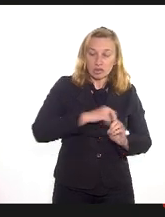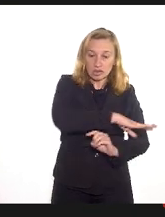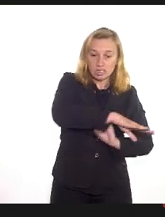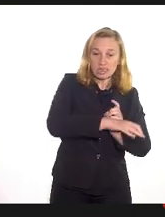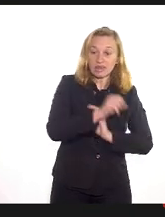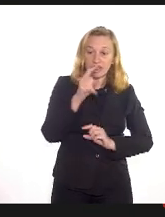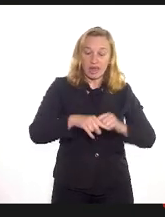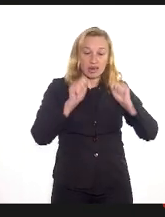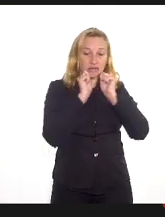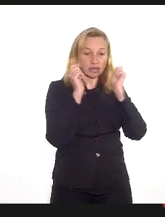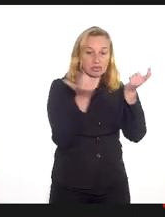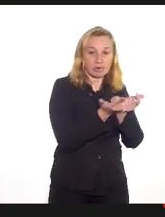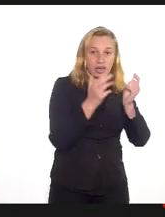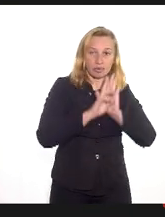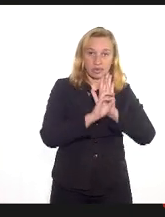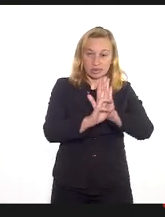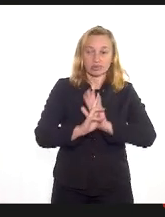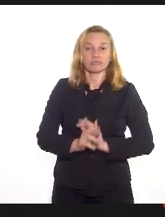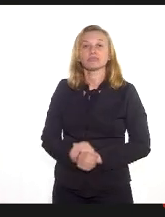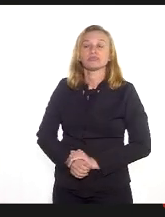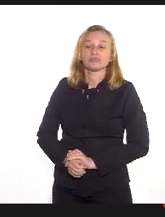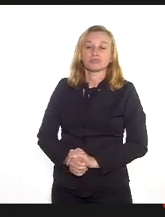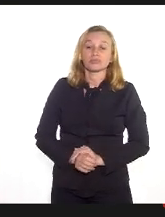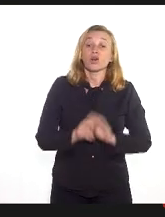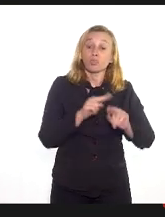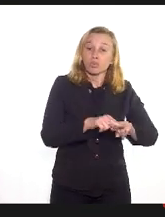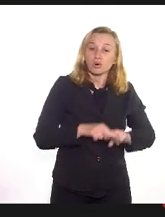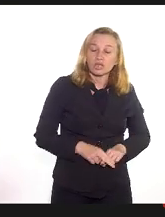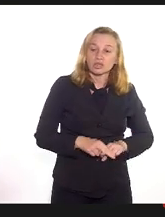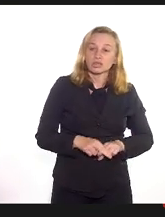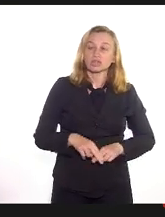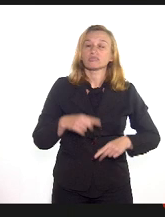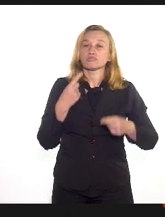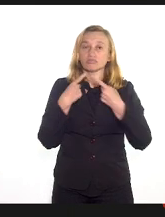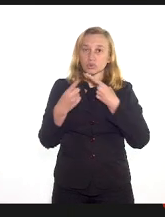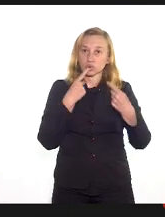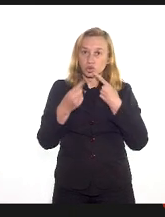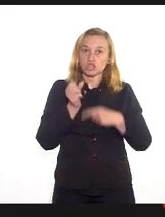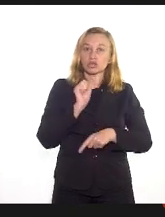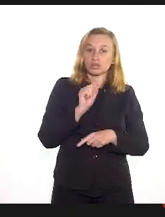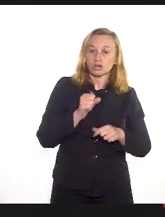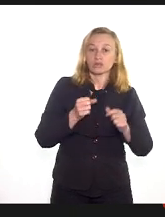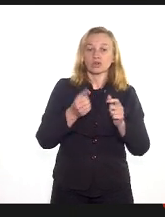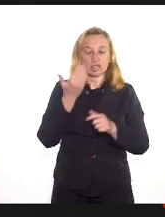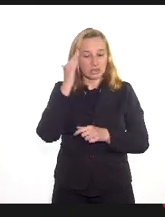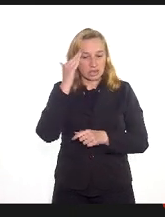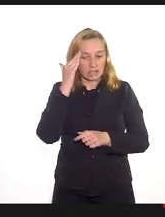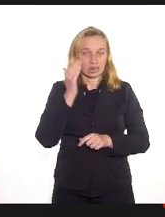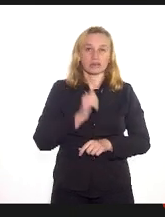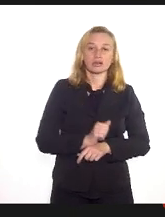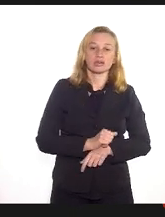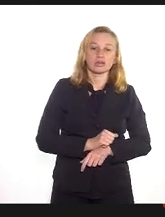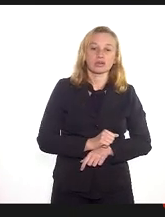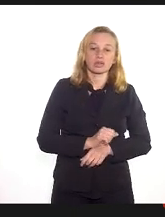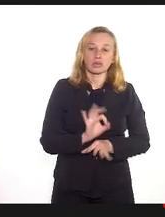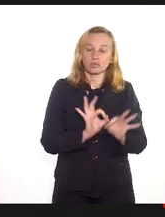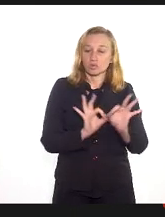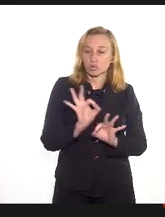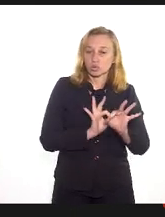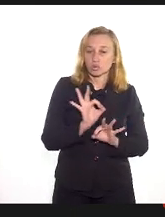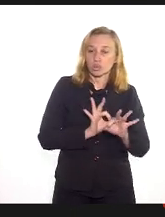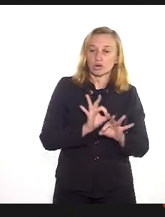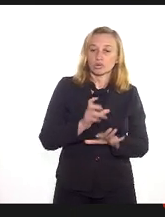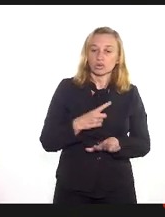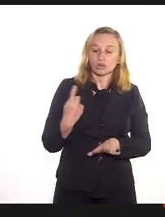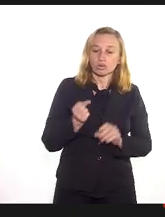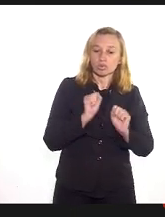diretamente representada. Por isso que isso tem que ser muito discutido, muito compreendido e coordenado, para que